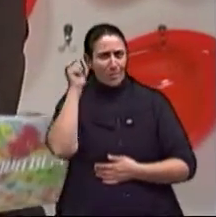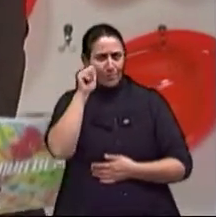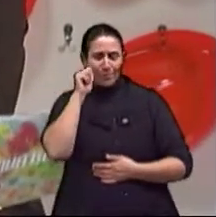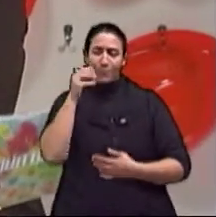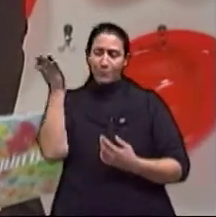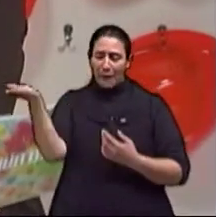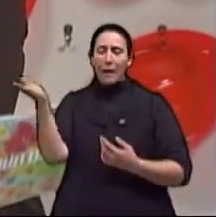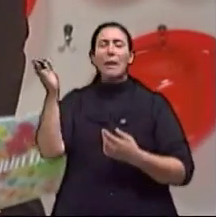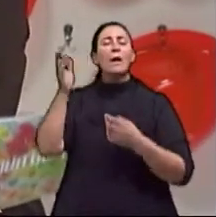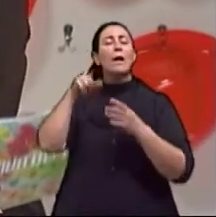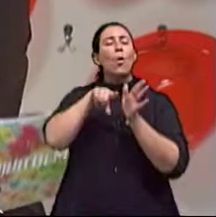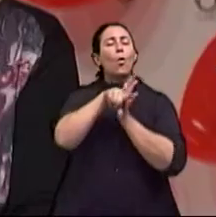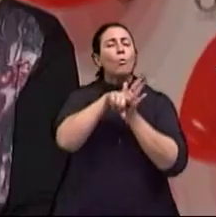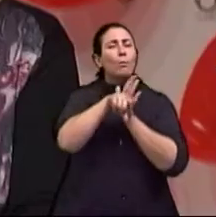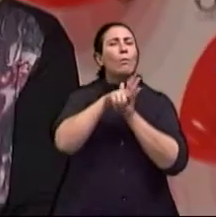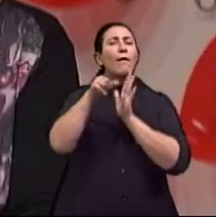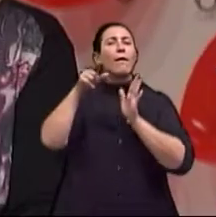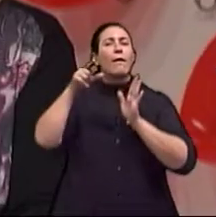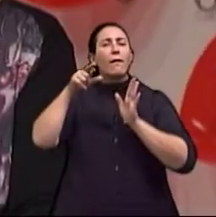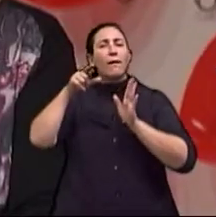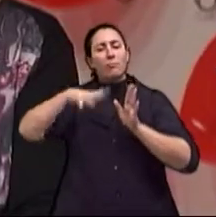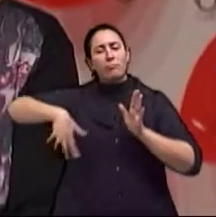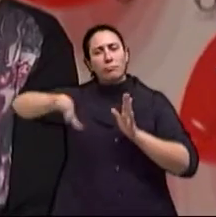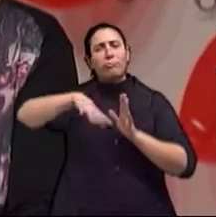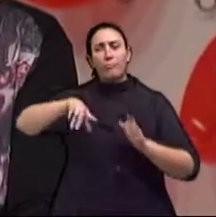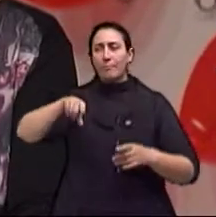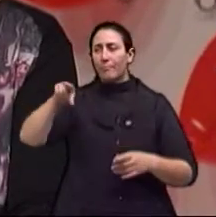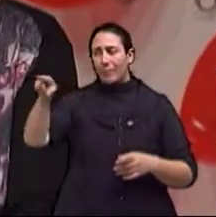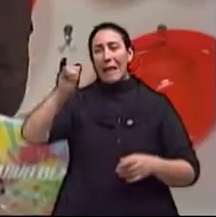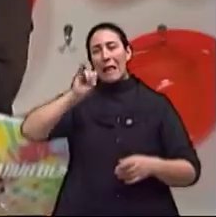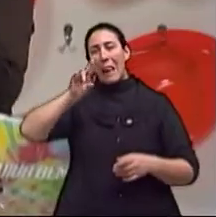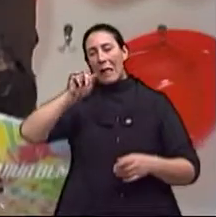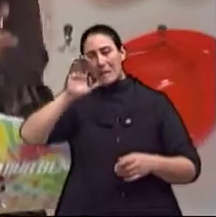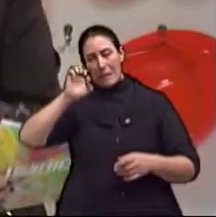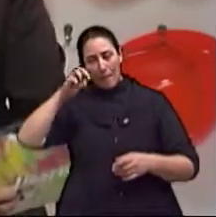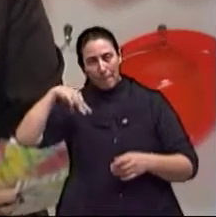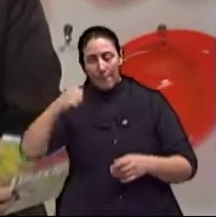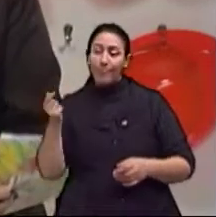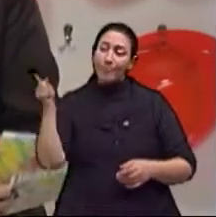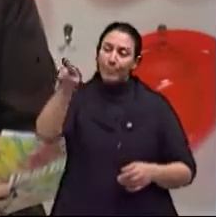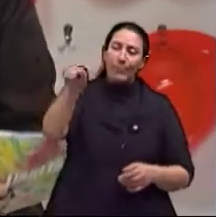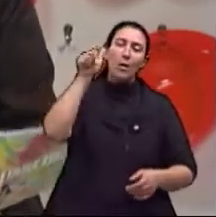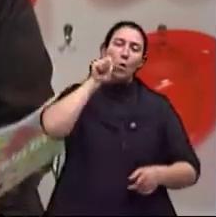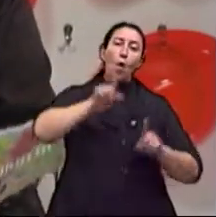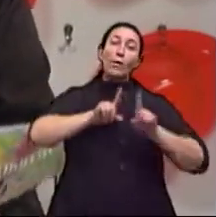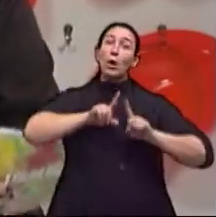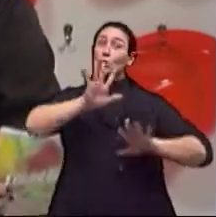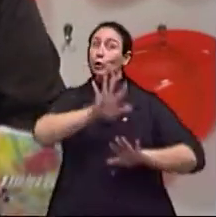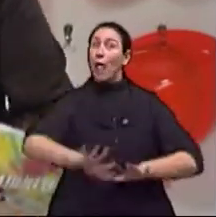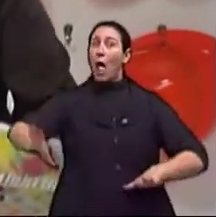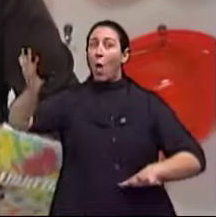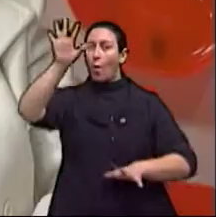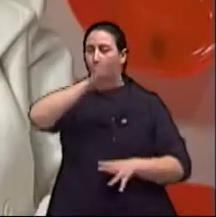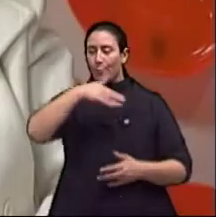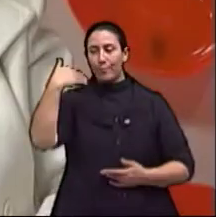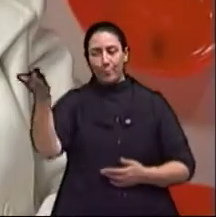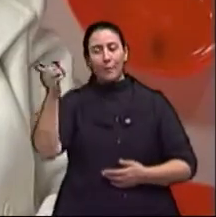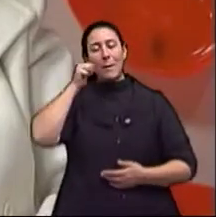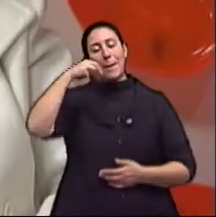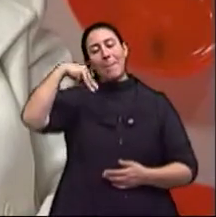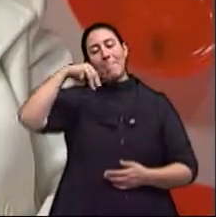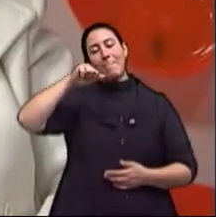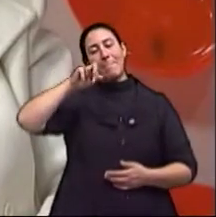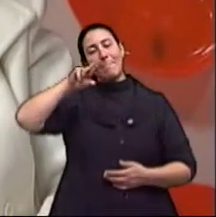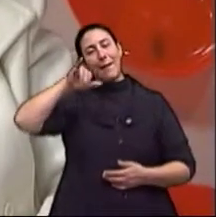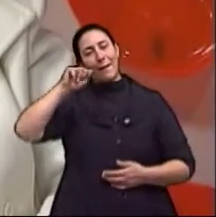da pesquisa sobre o envelhecimento masculino psicóloga Iracema acabado e também com a coordenadora-geral de tudo isso diretora do